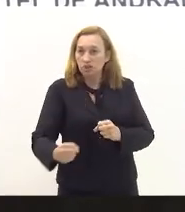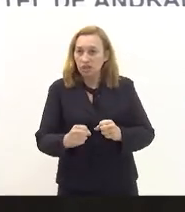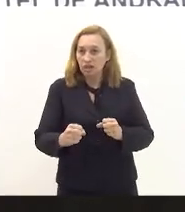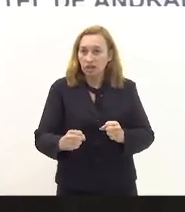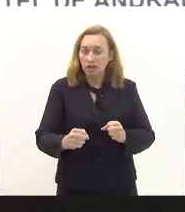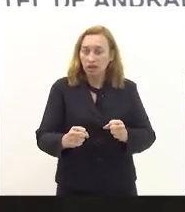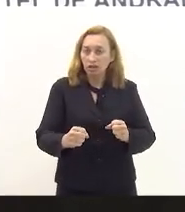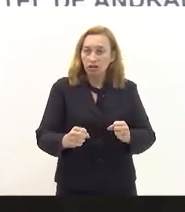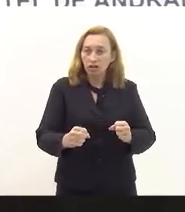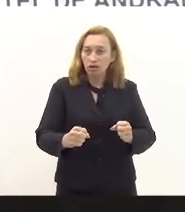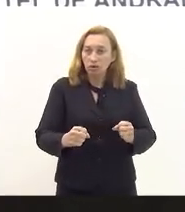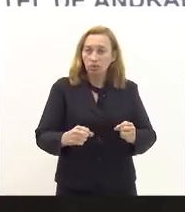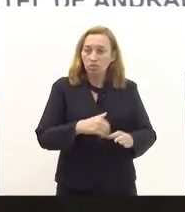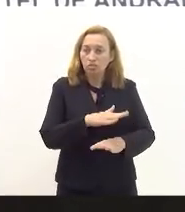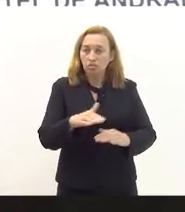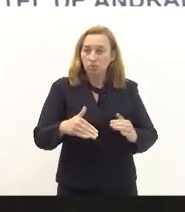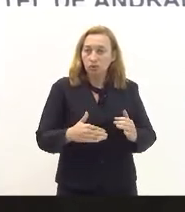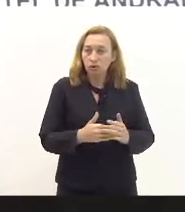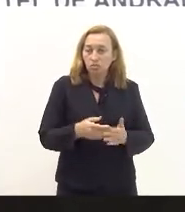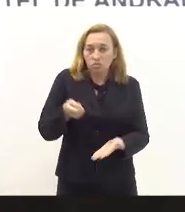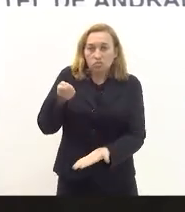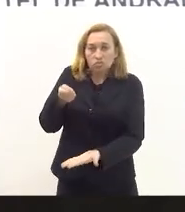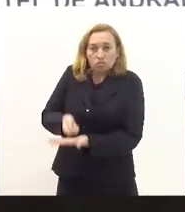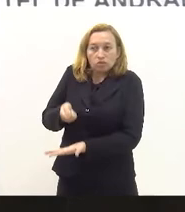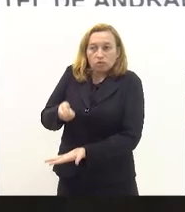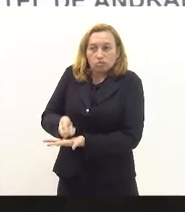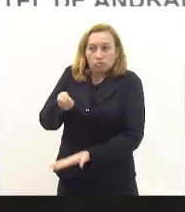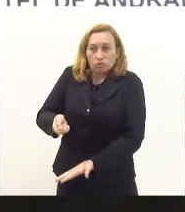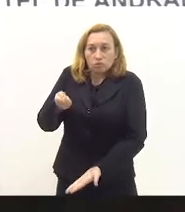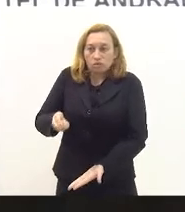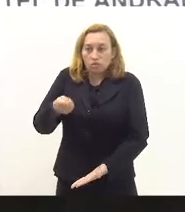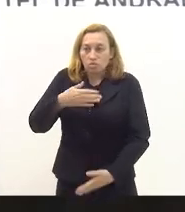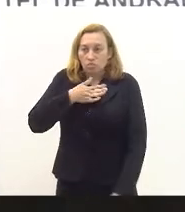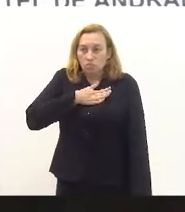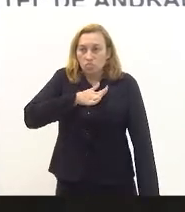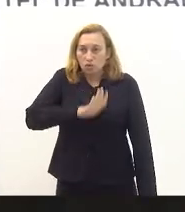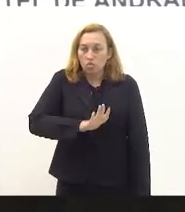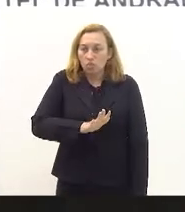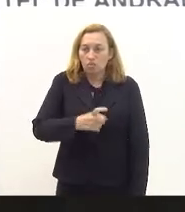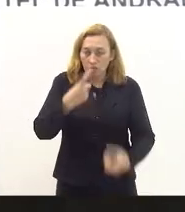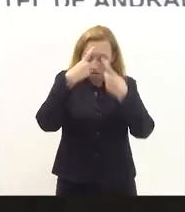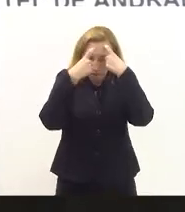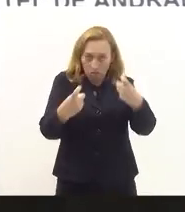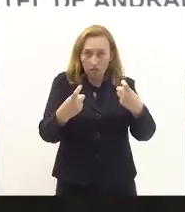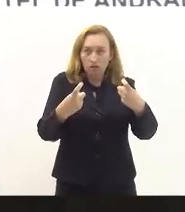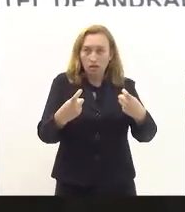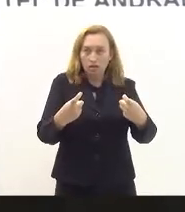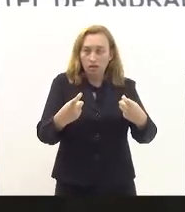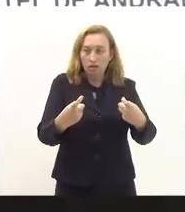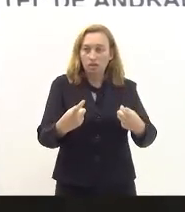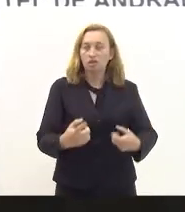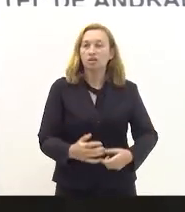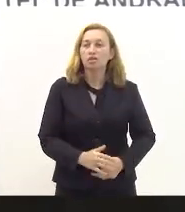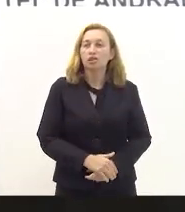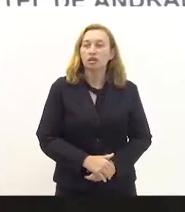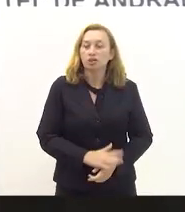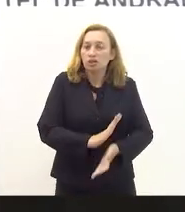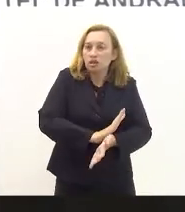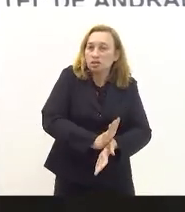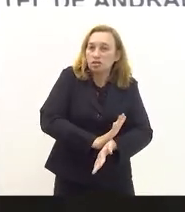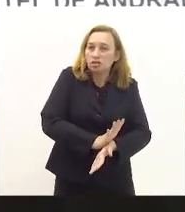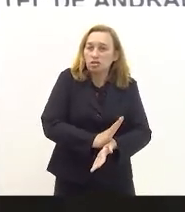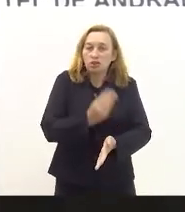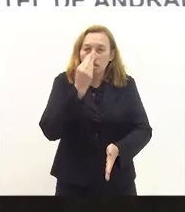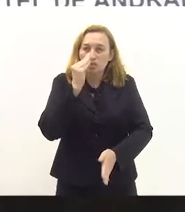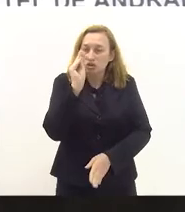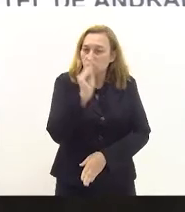aqueles que cultuam o autoritarismo, o ódio e a violência, que corroem e